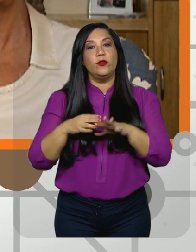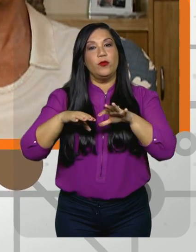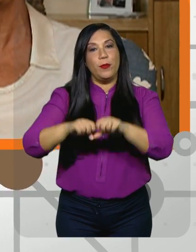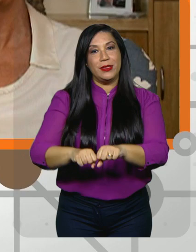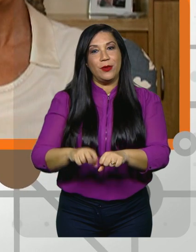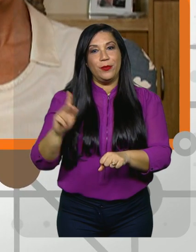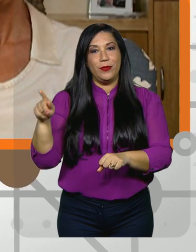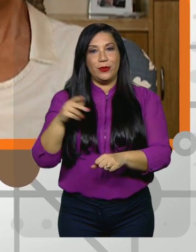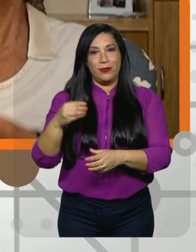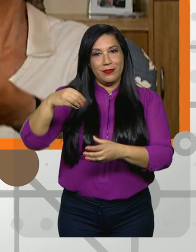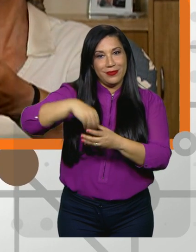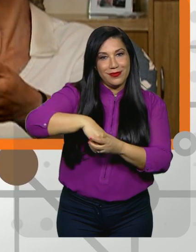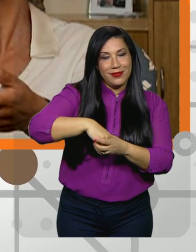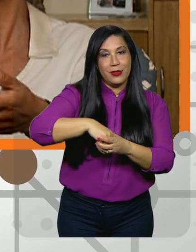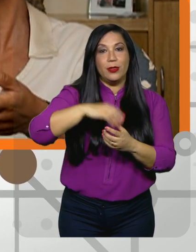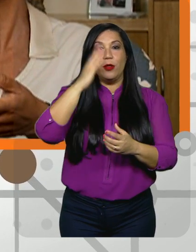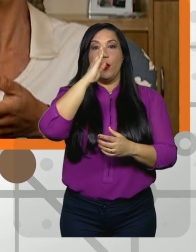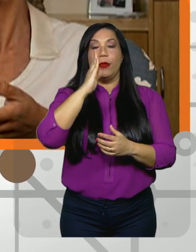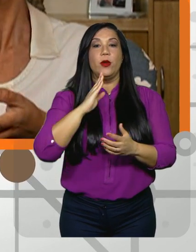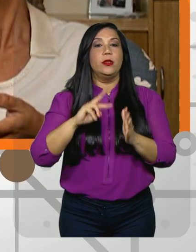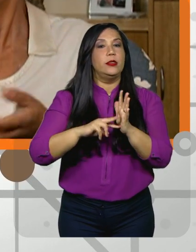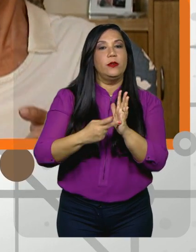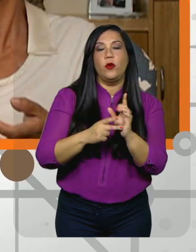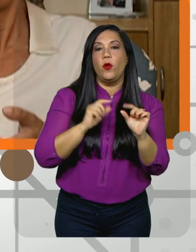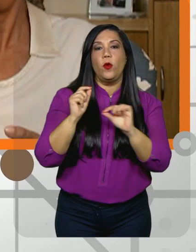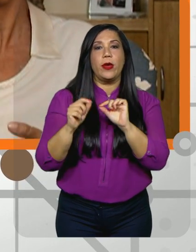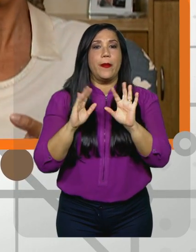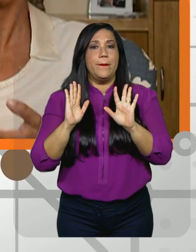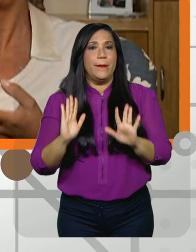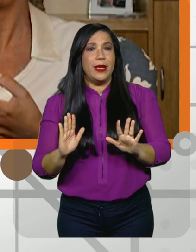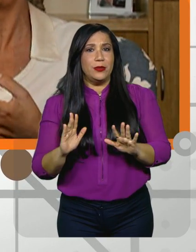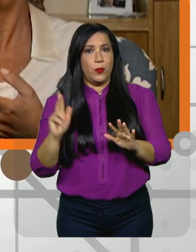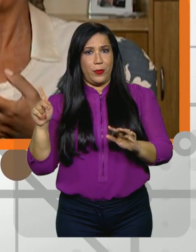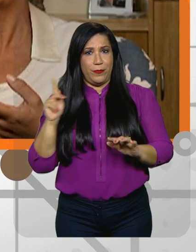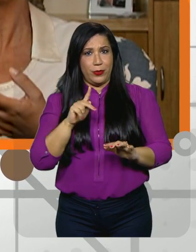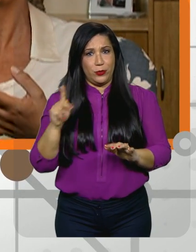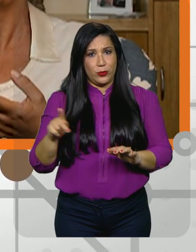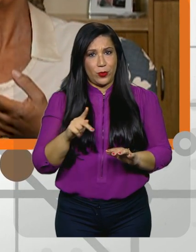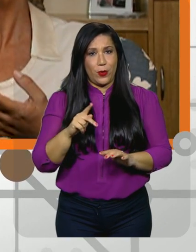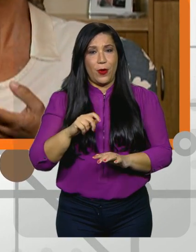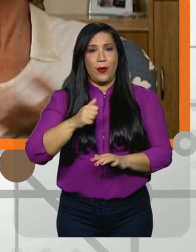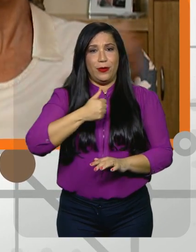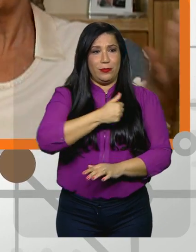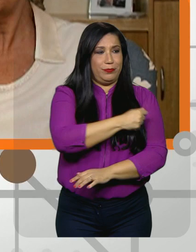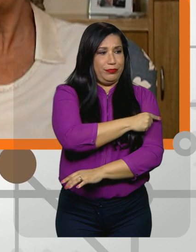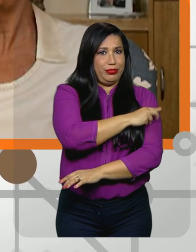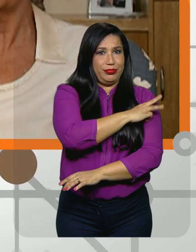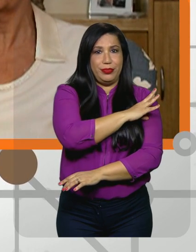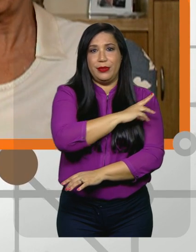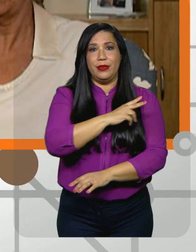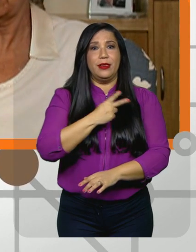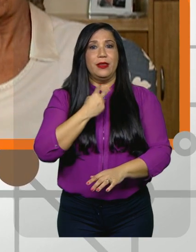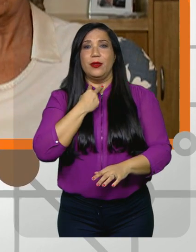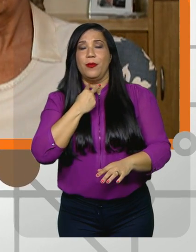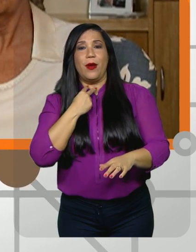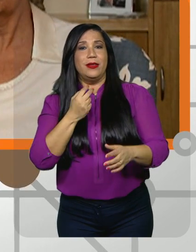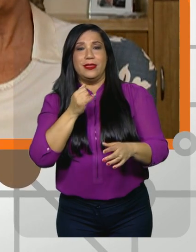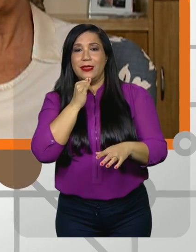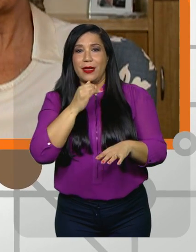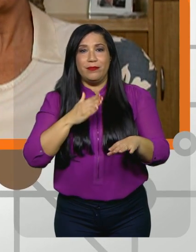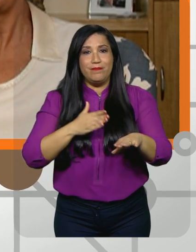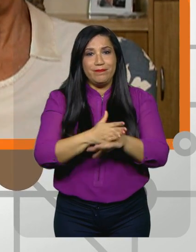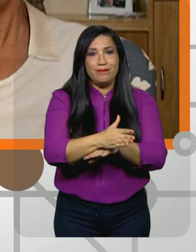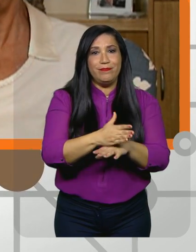do Brasil. E isso significou o quê? Não só que o professor primário foi impedido de frequentar